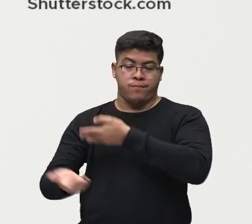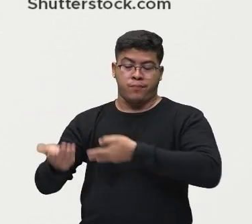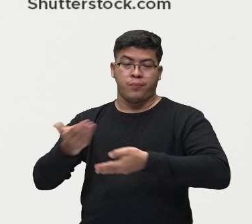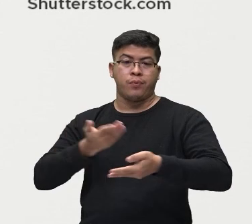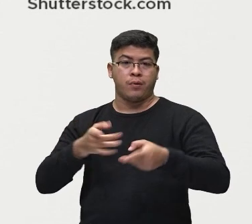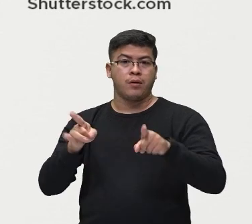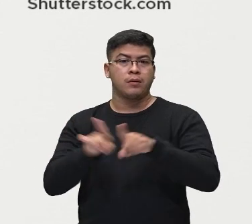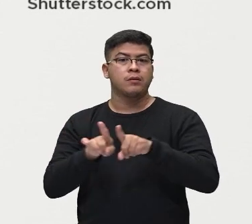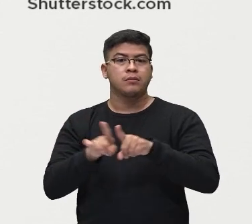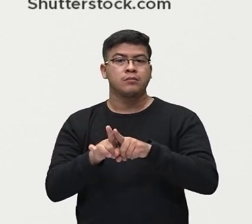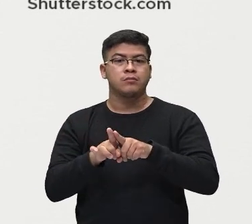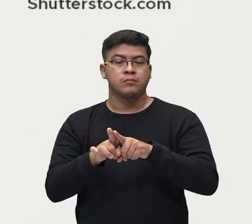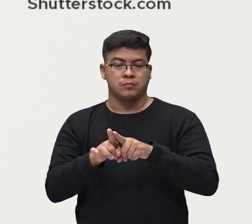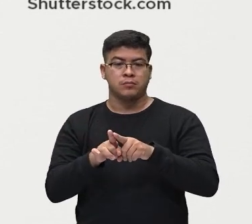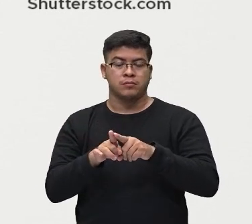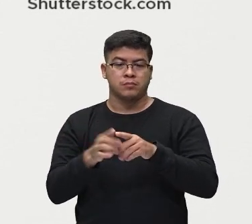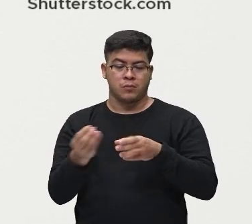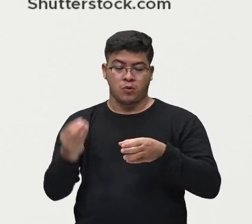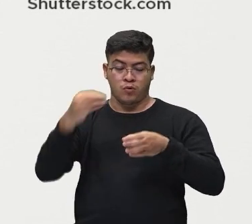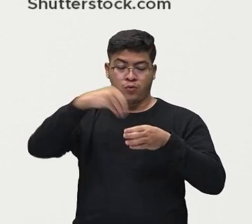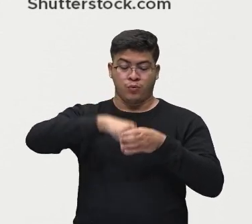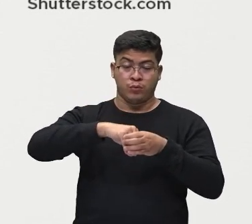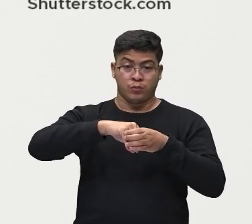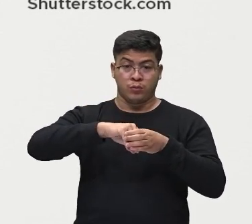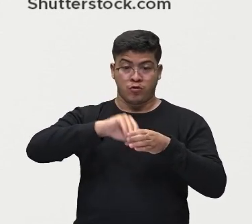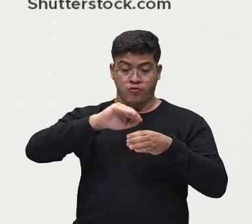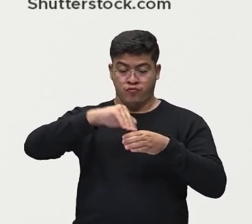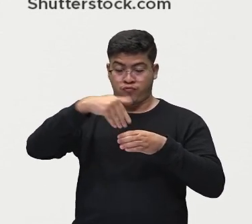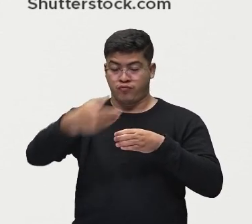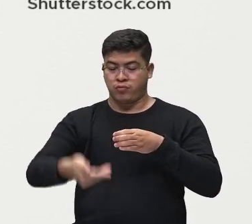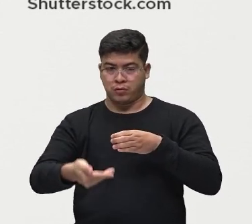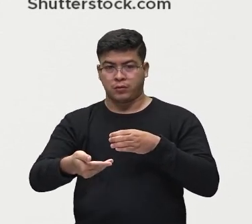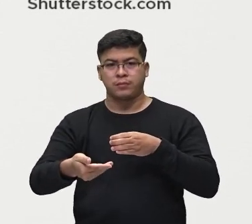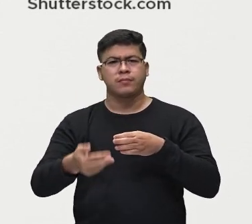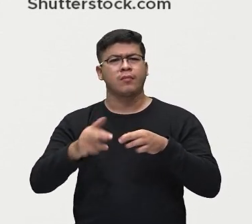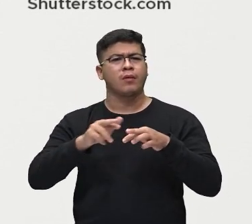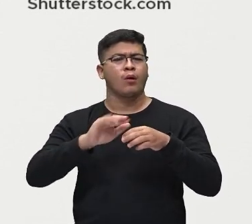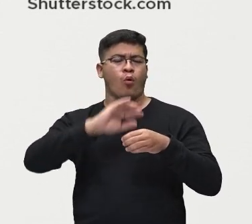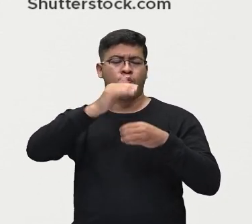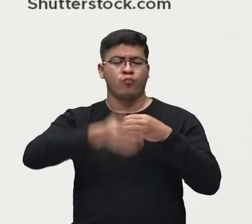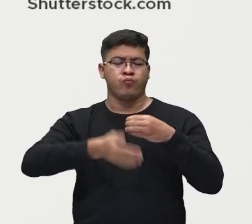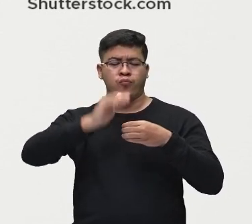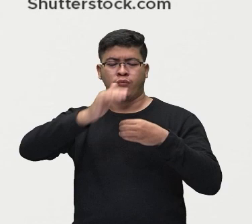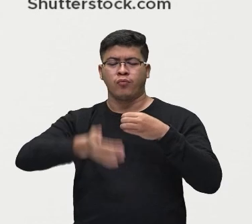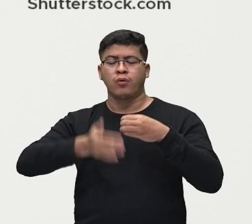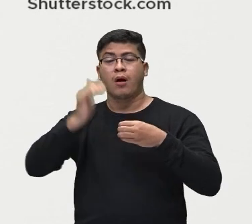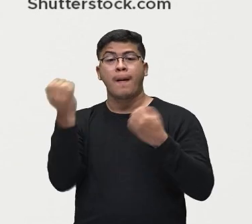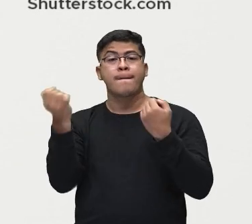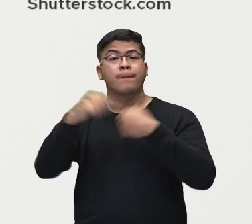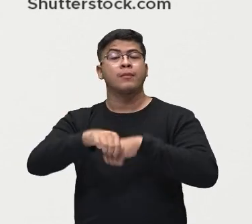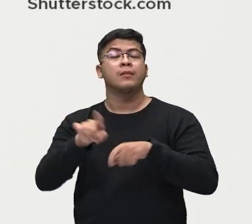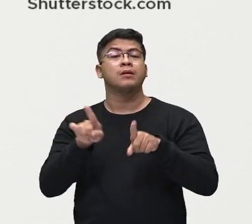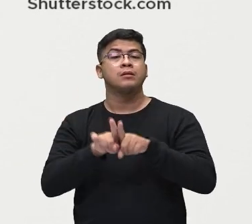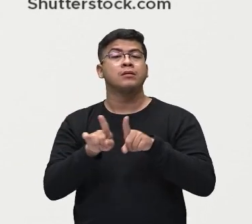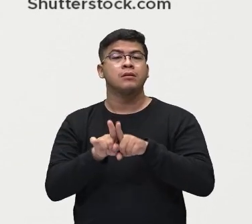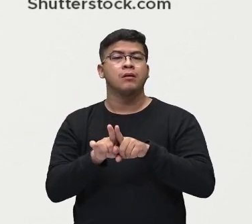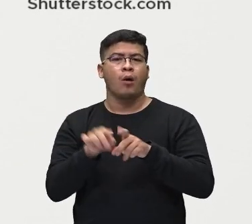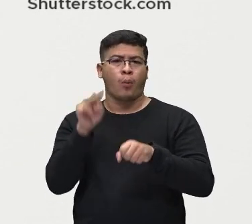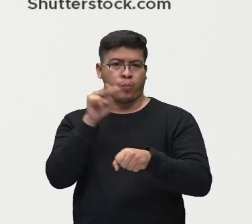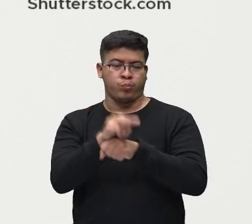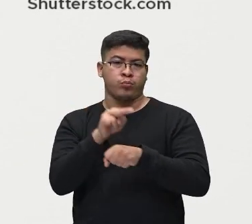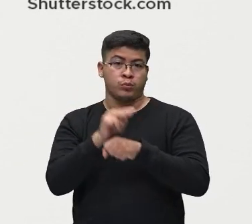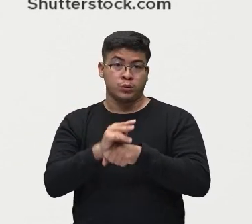o exterior. Esses diversos isolamentos permitem conservar os